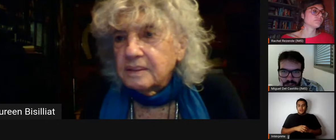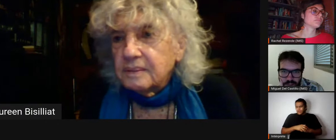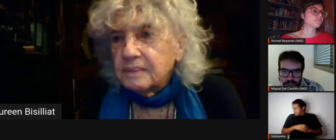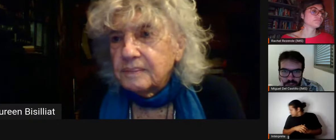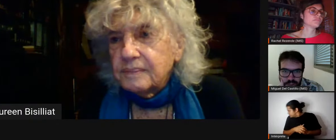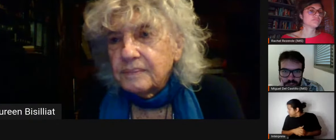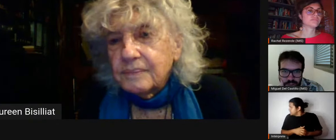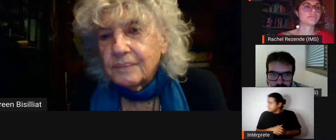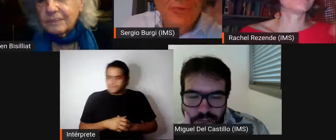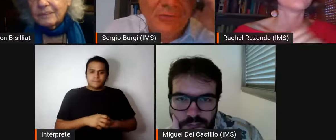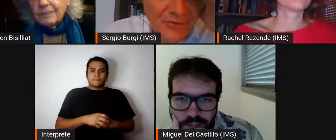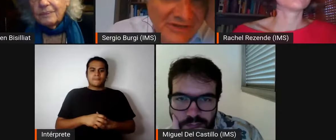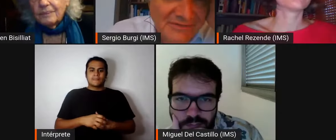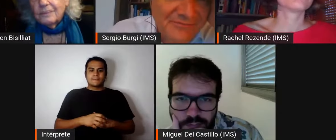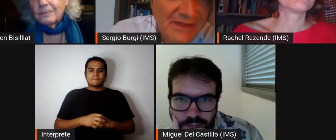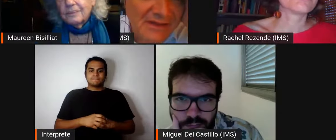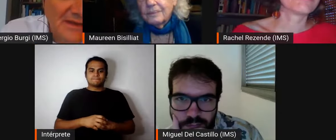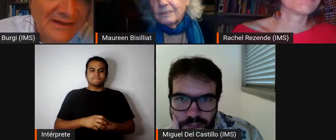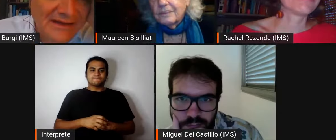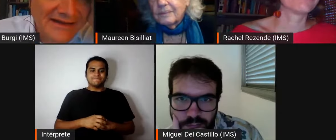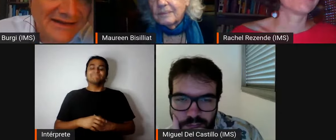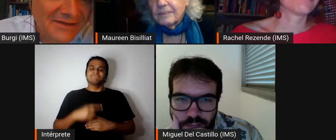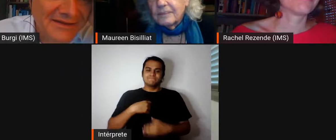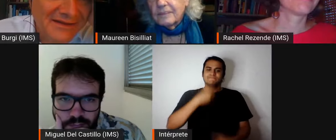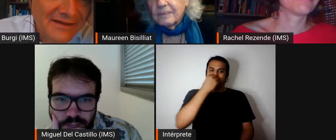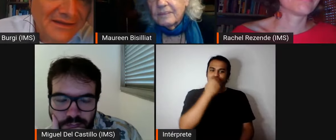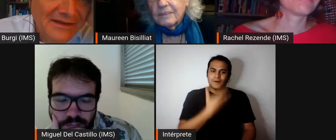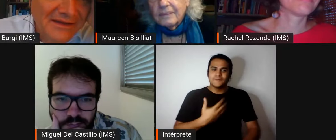Pronto. Pensa. Muito bom, Maurinho.